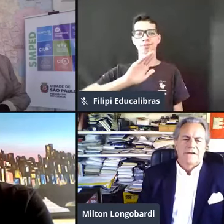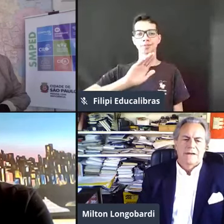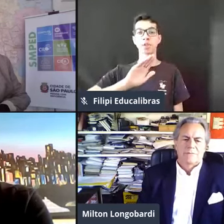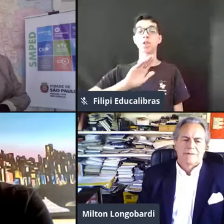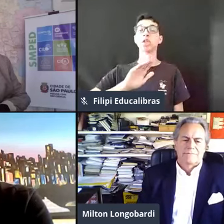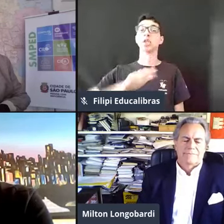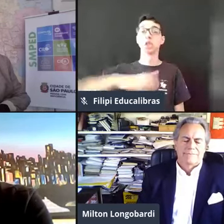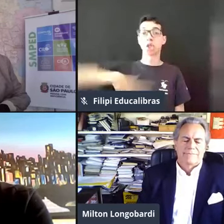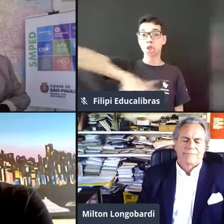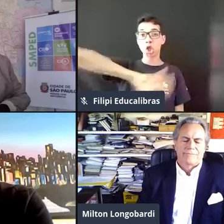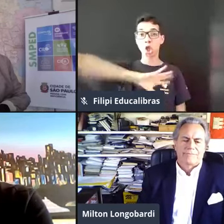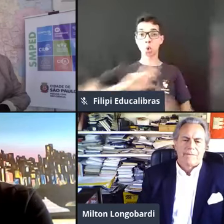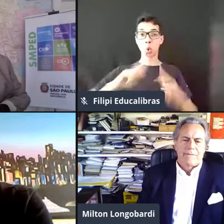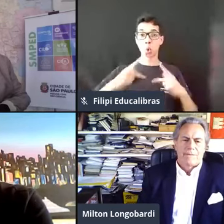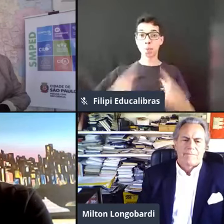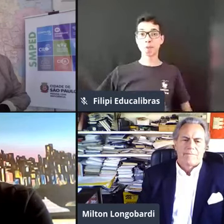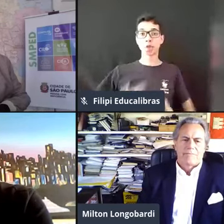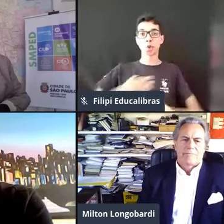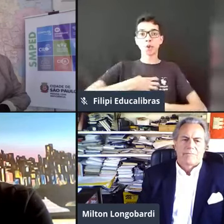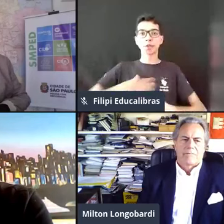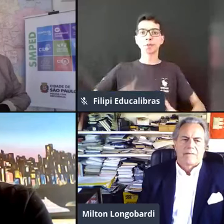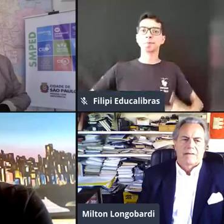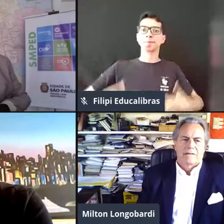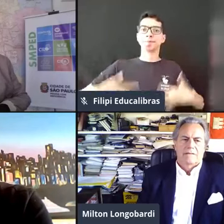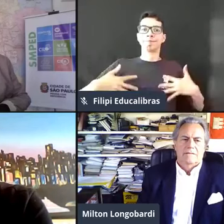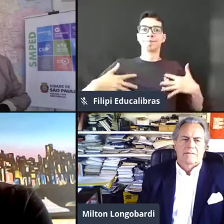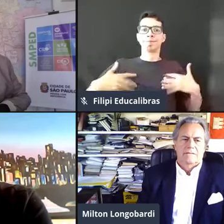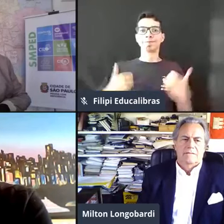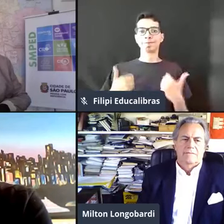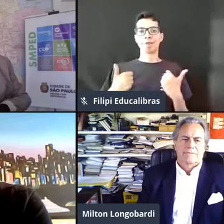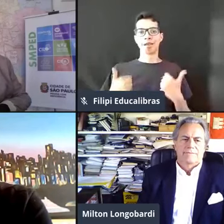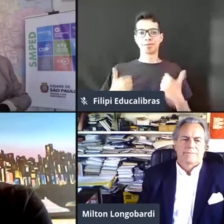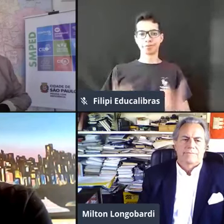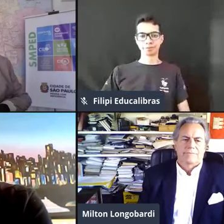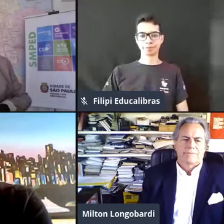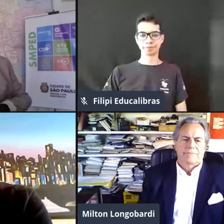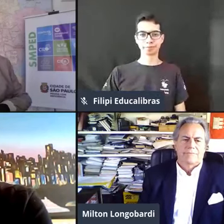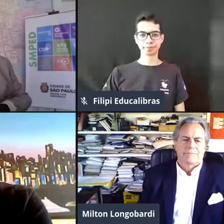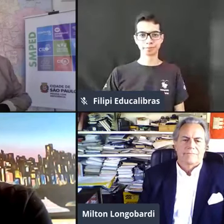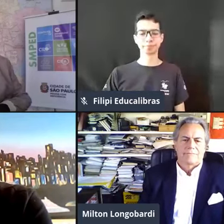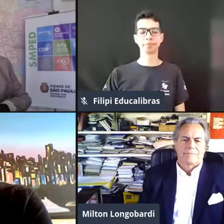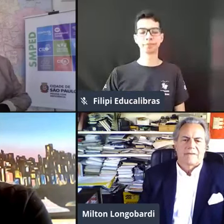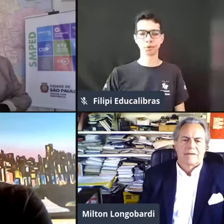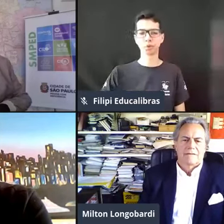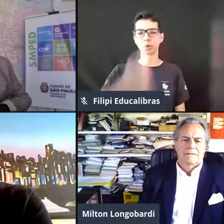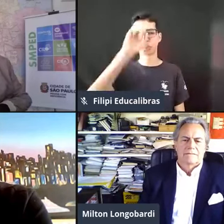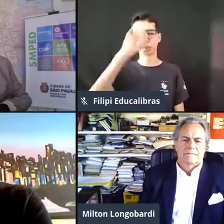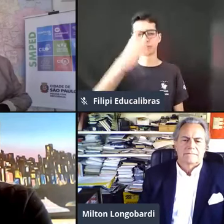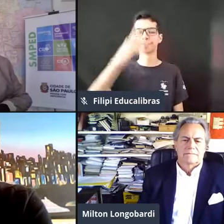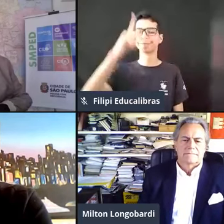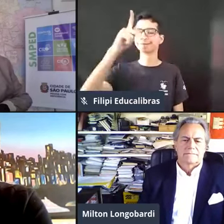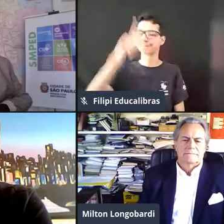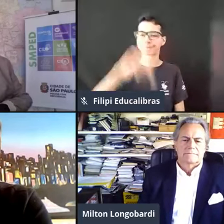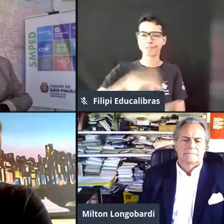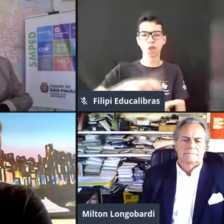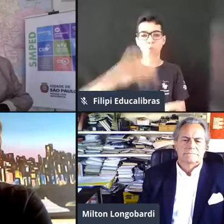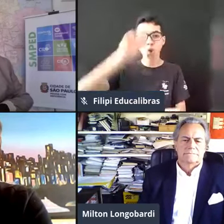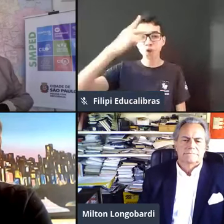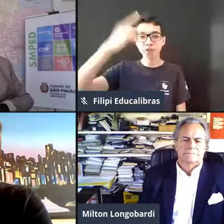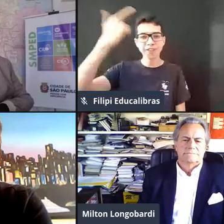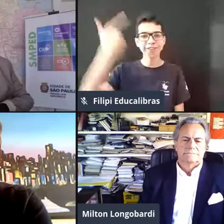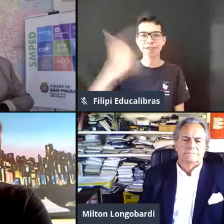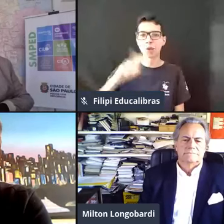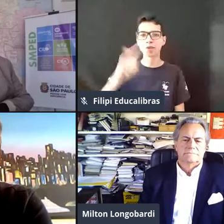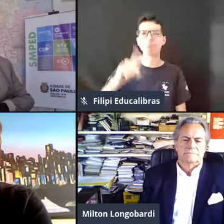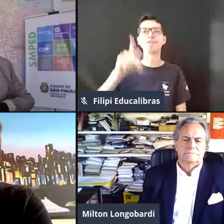Sem dúvida nenhuma. Bom, olha, infelizmente deu nossa hora, a conversa está boa, são dois